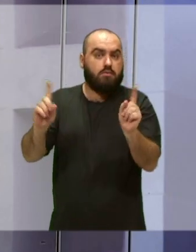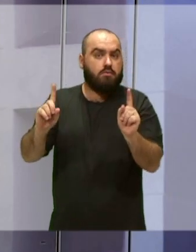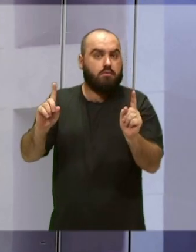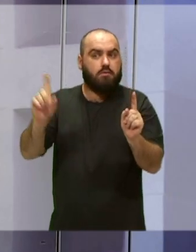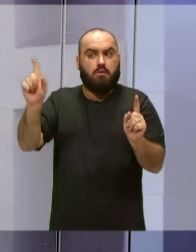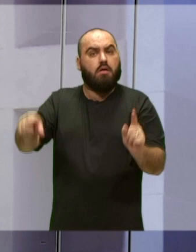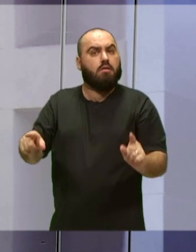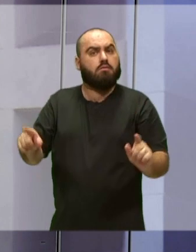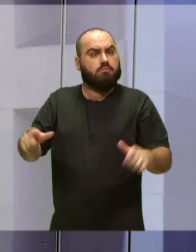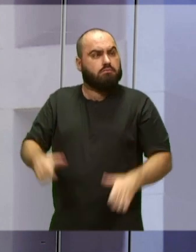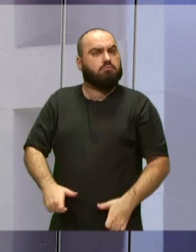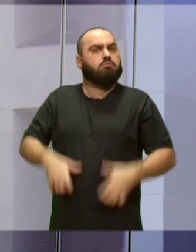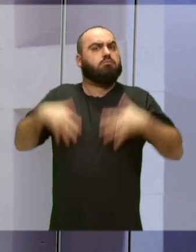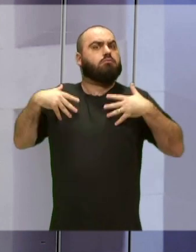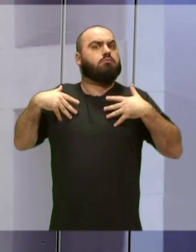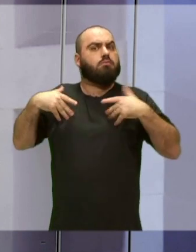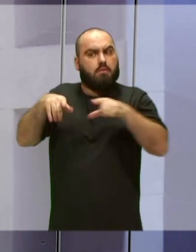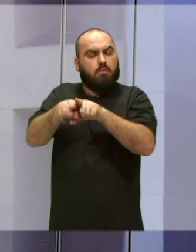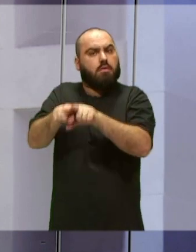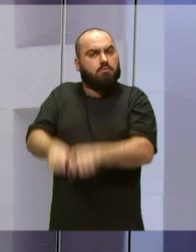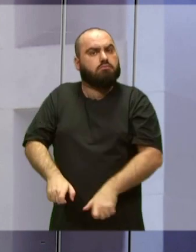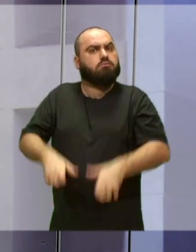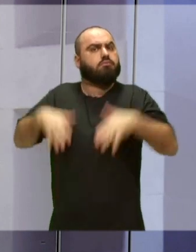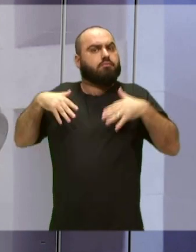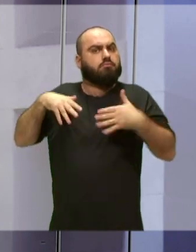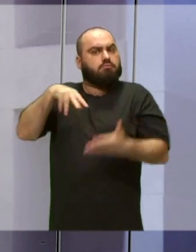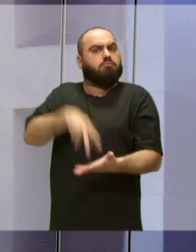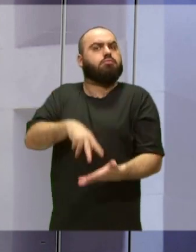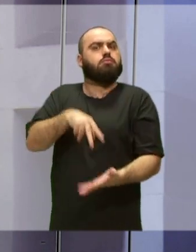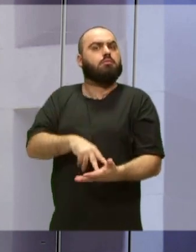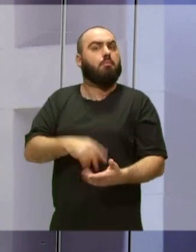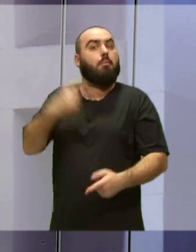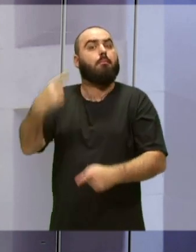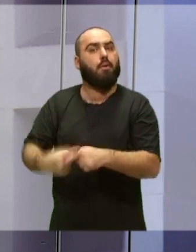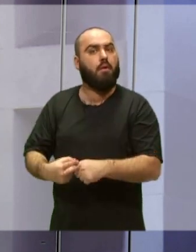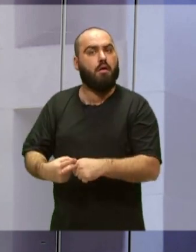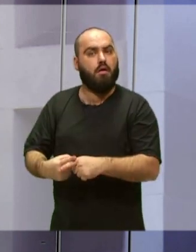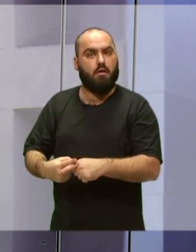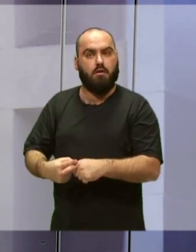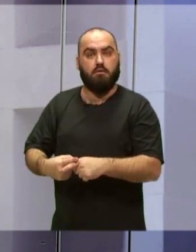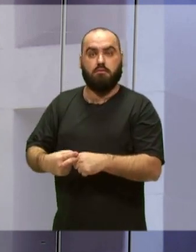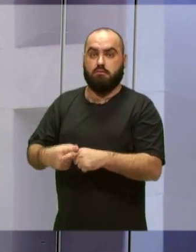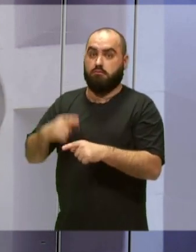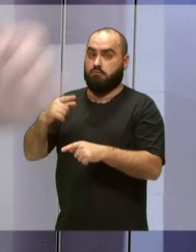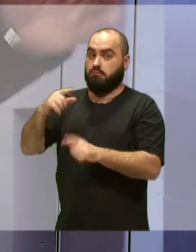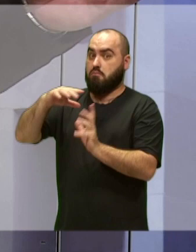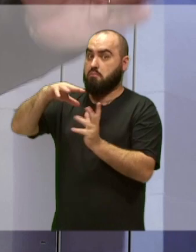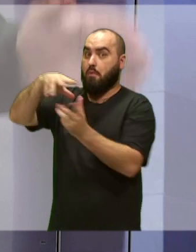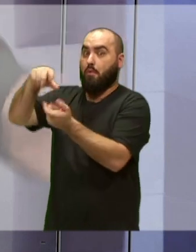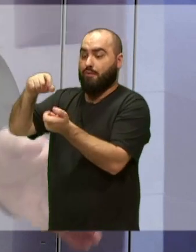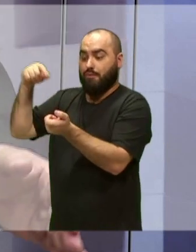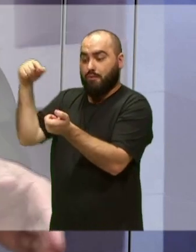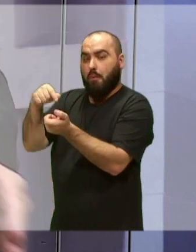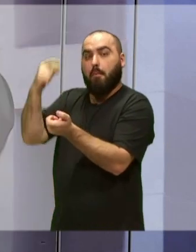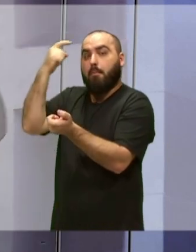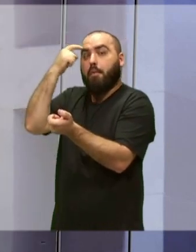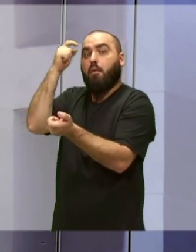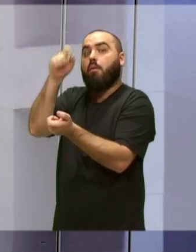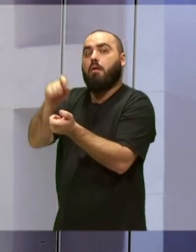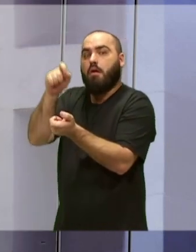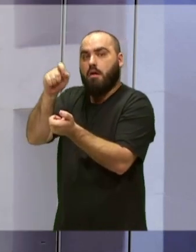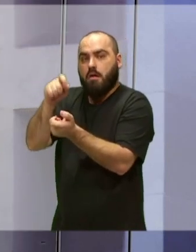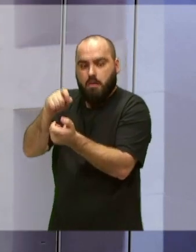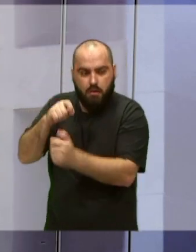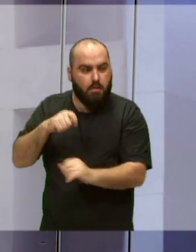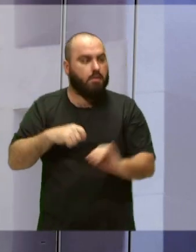honra é uma questão de honra por de taji por quê Porque o mercado internacional entende que Itajaí é